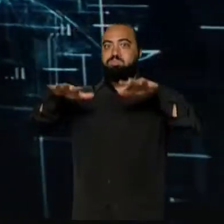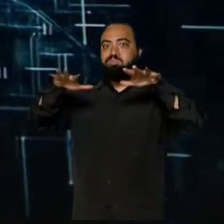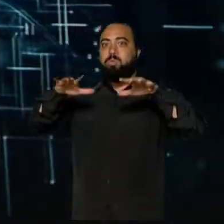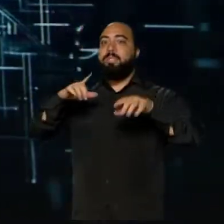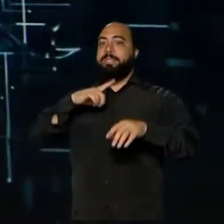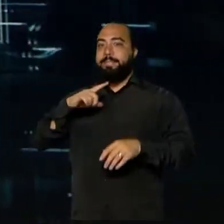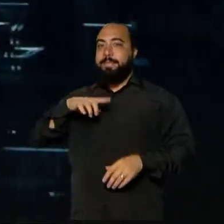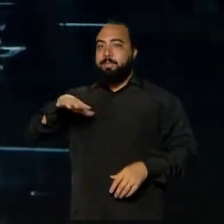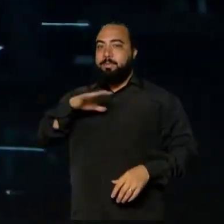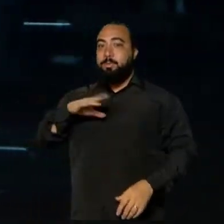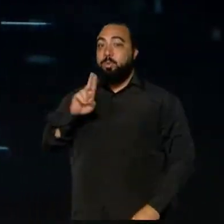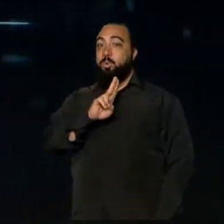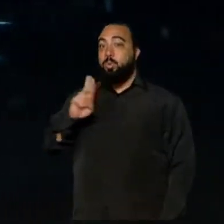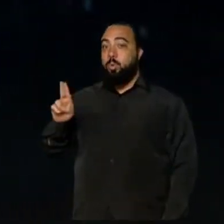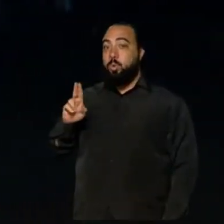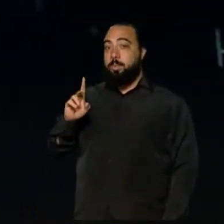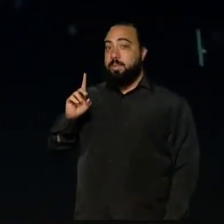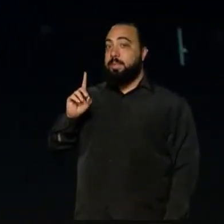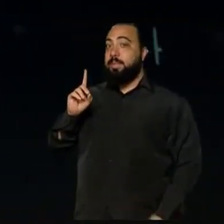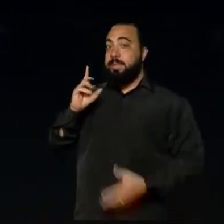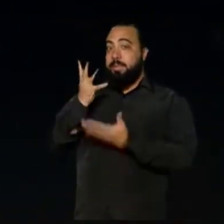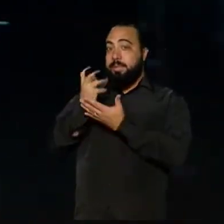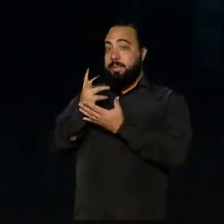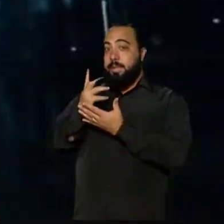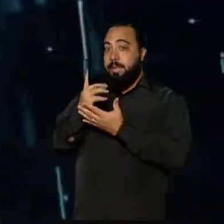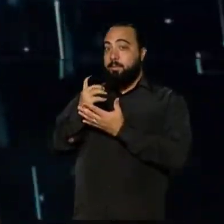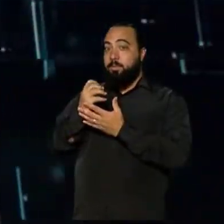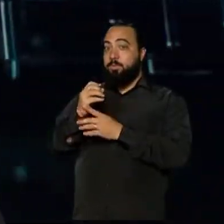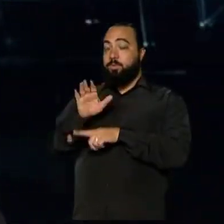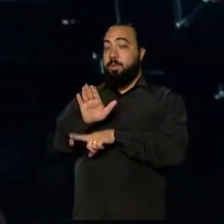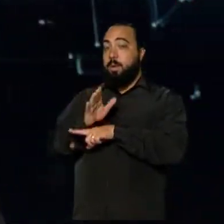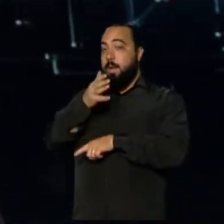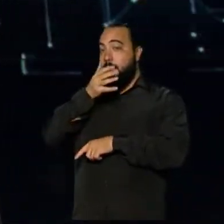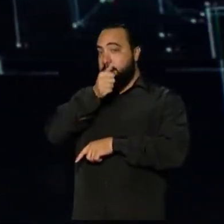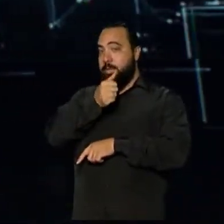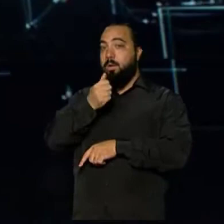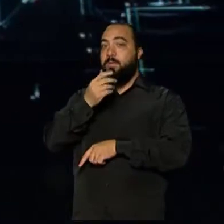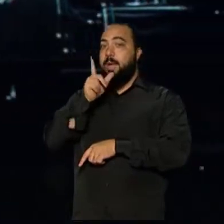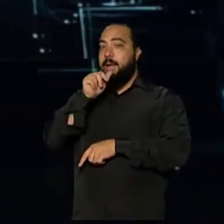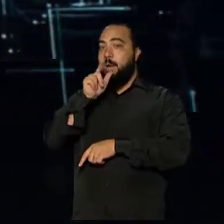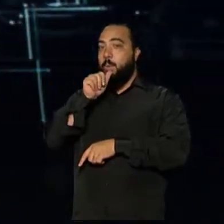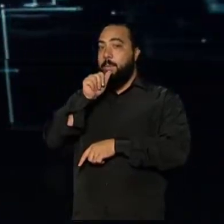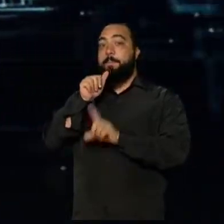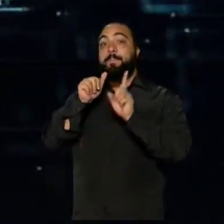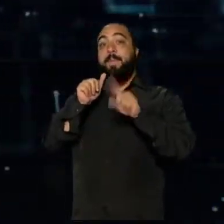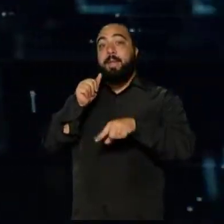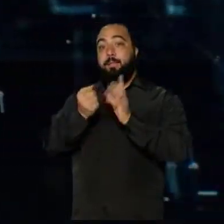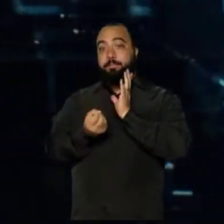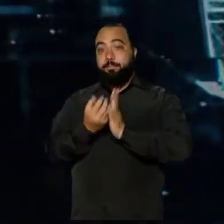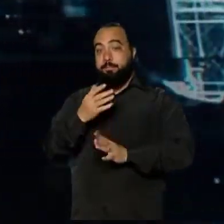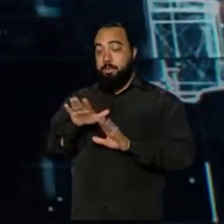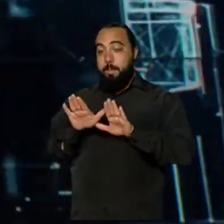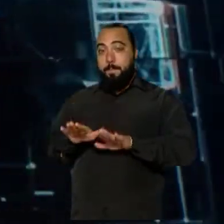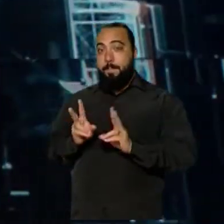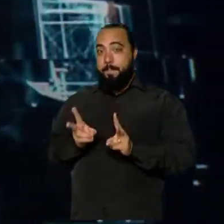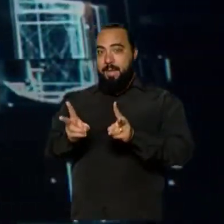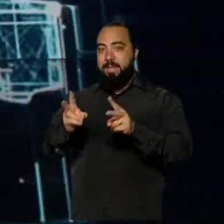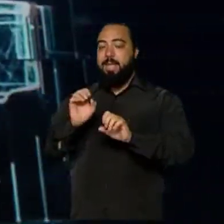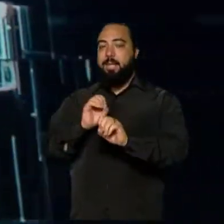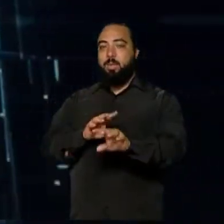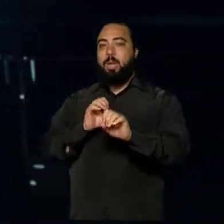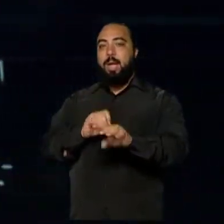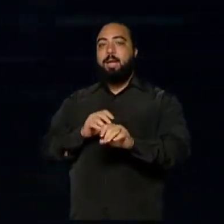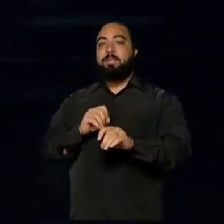alagamentos, chamado Dados à Prova d'Água. Ele está sendo desenvolvido pelo CEMADEM Educação, programa do